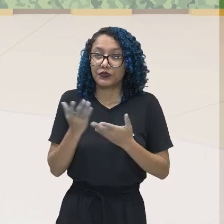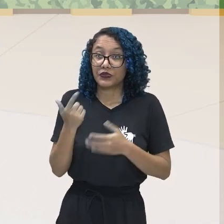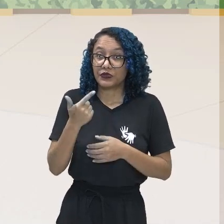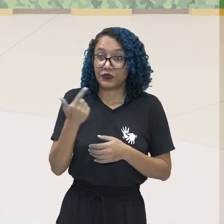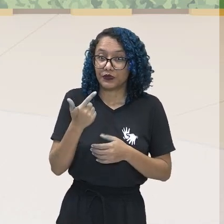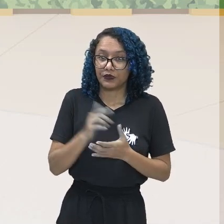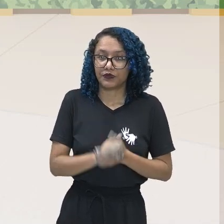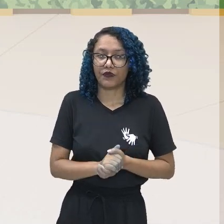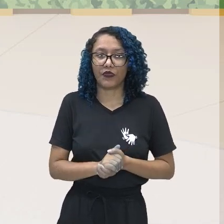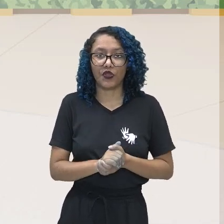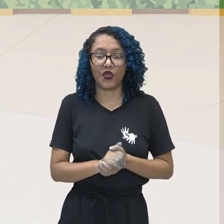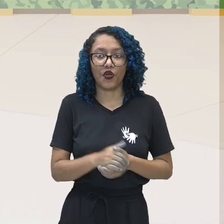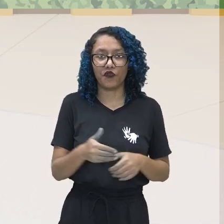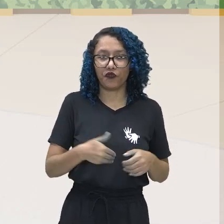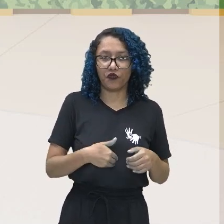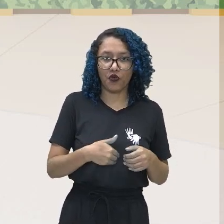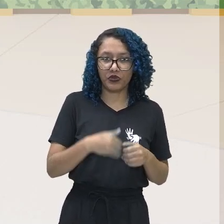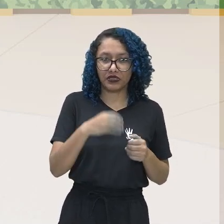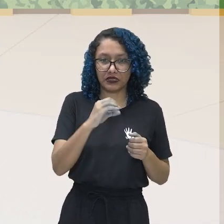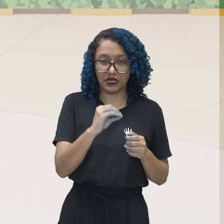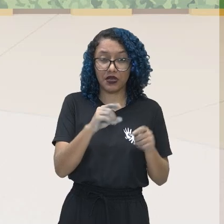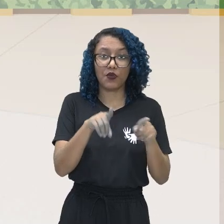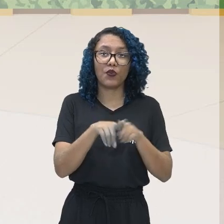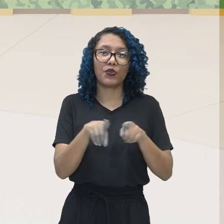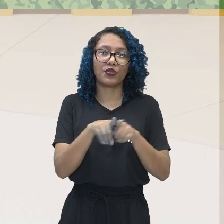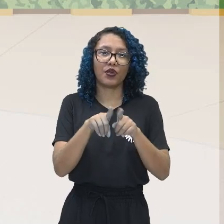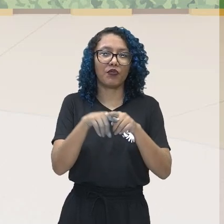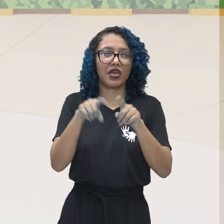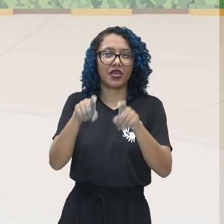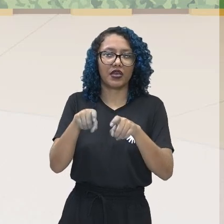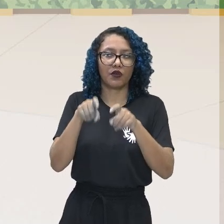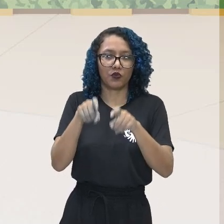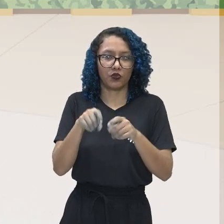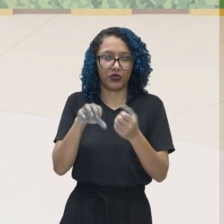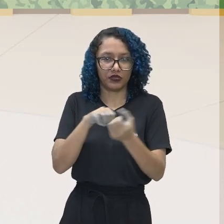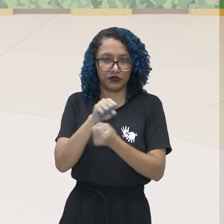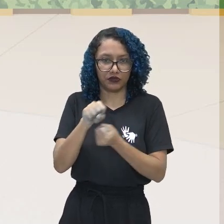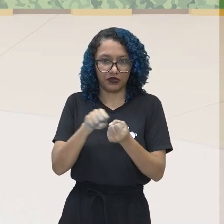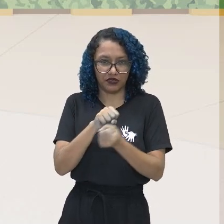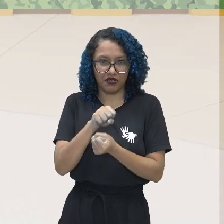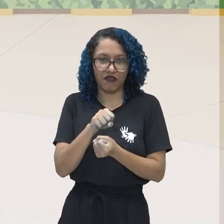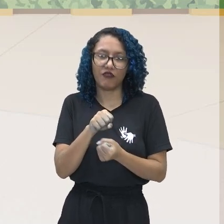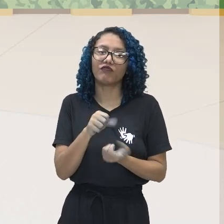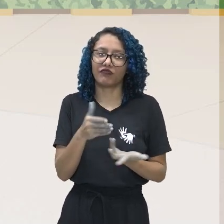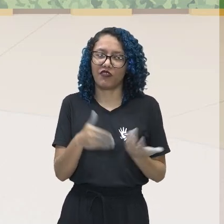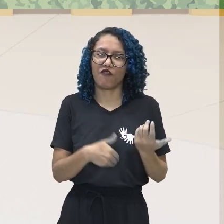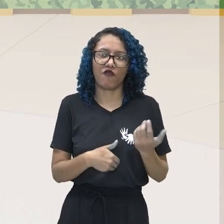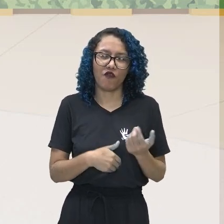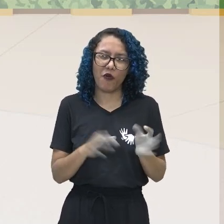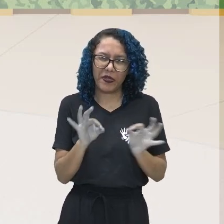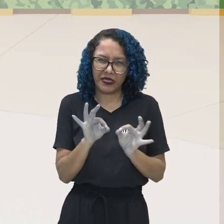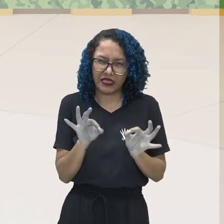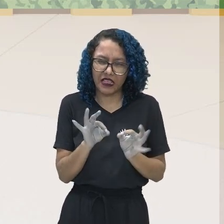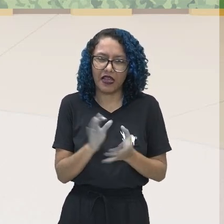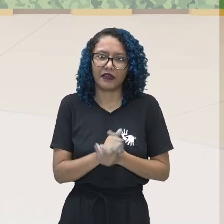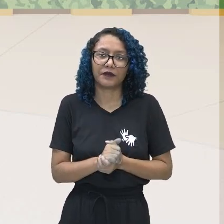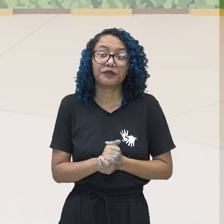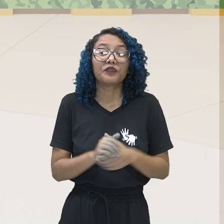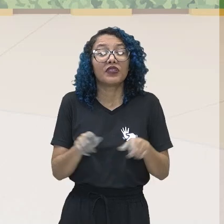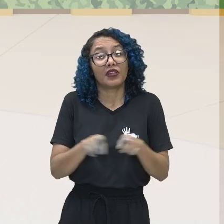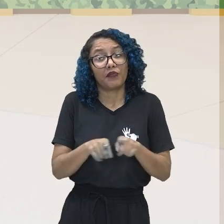que é fome zero e agricultura sustentável. Então, claro, a gente precisa ter uma preocupação